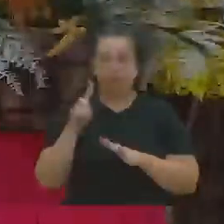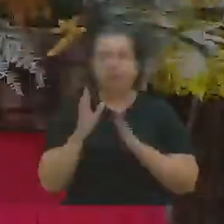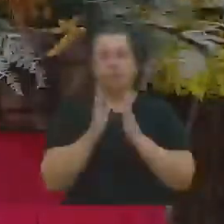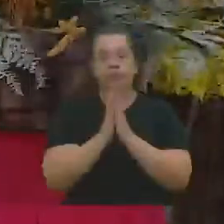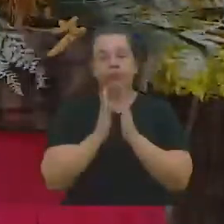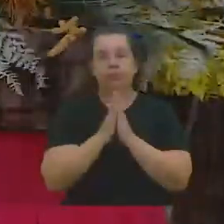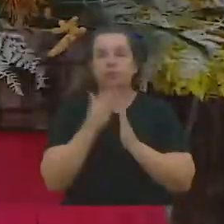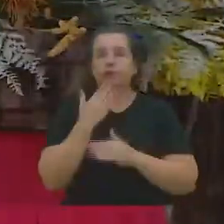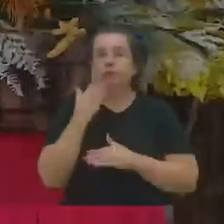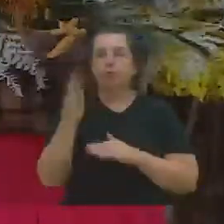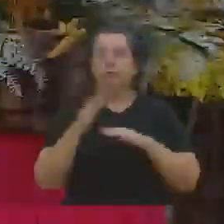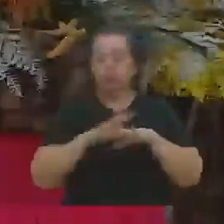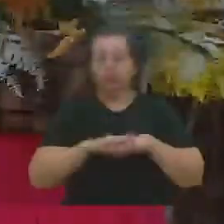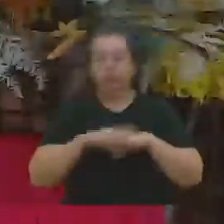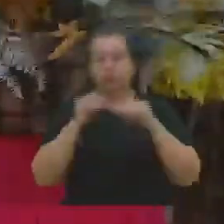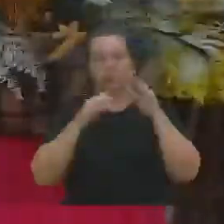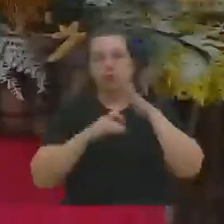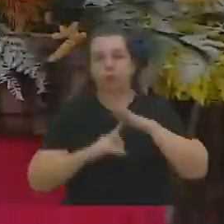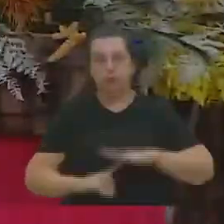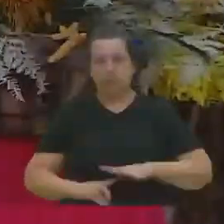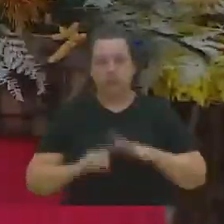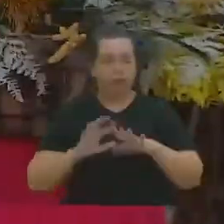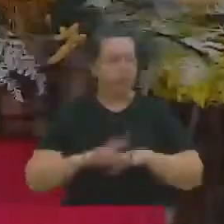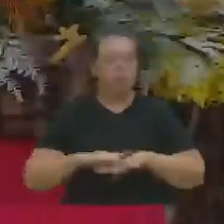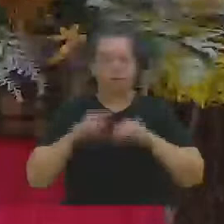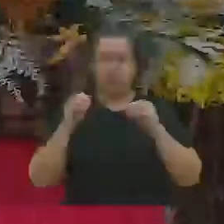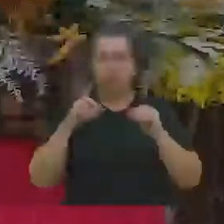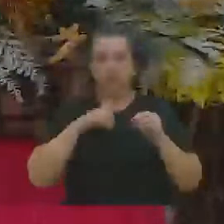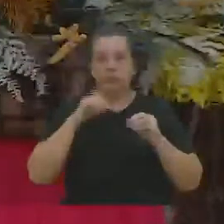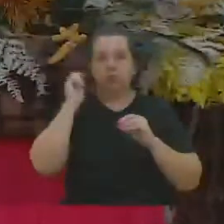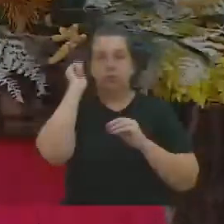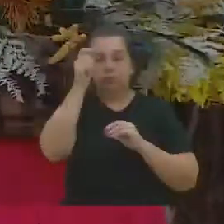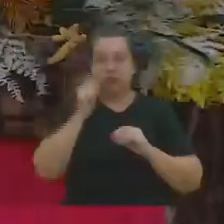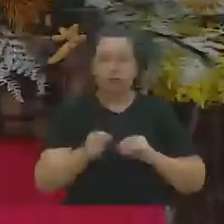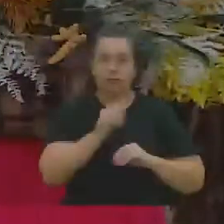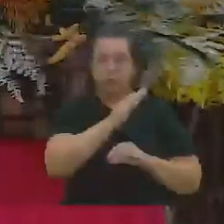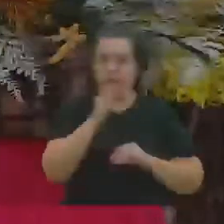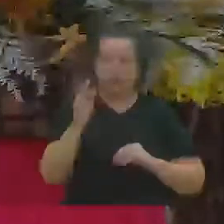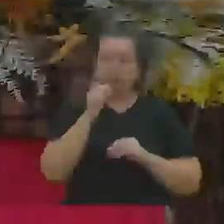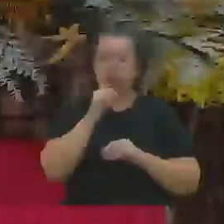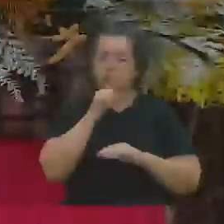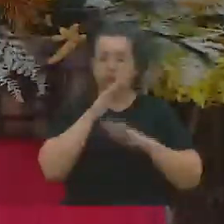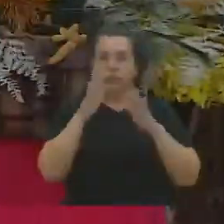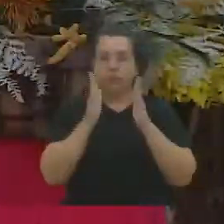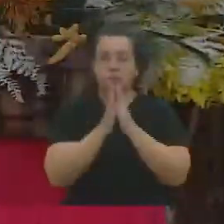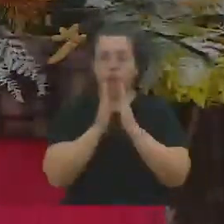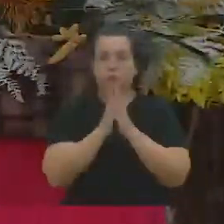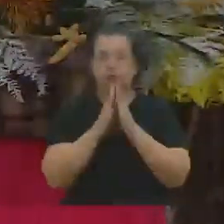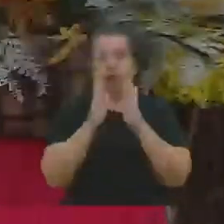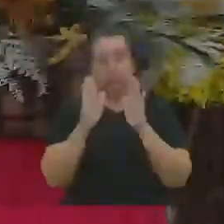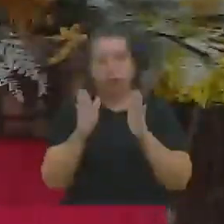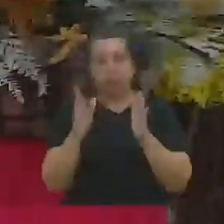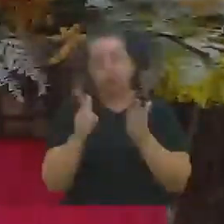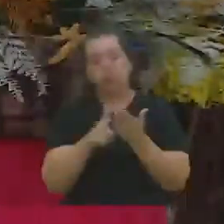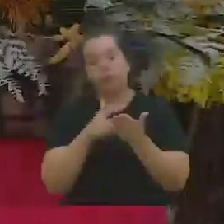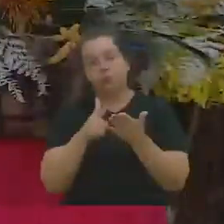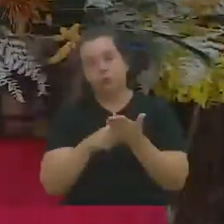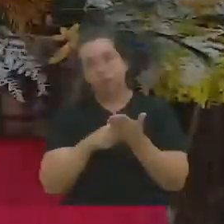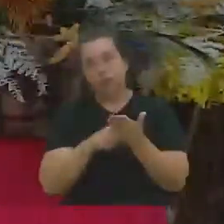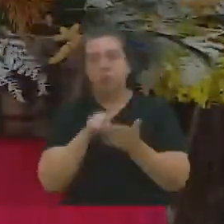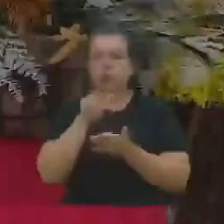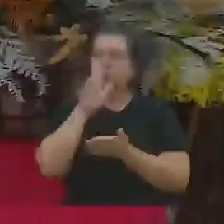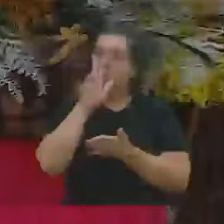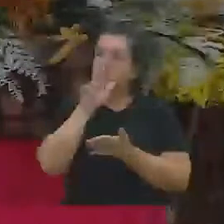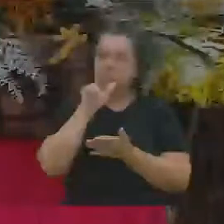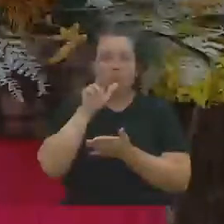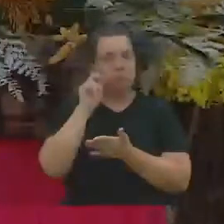rezaremos pedindo a cura da depressão. Haverá a bênção da água e as orações serão feitas com o livro Nunca